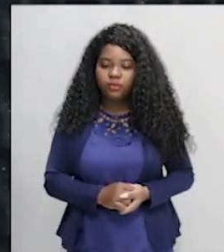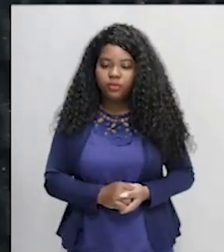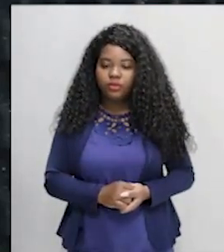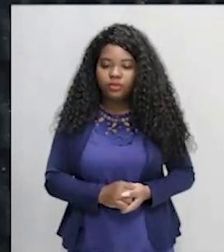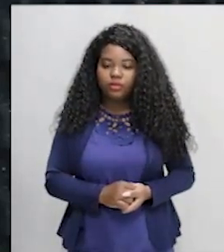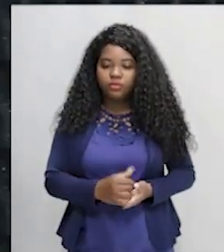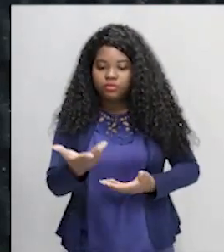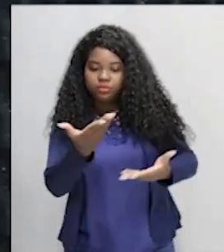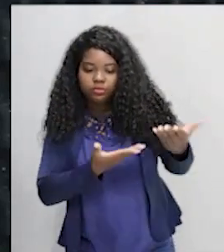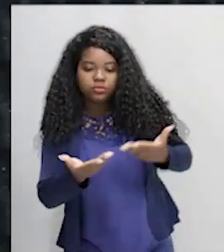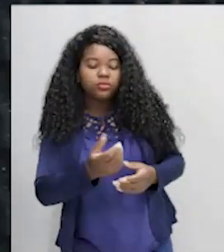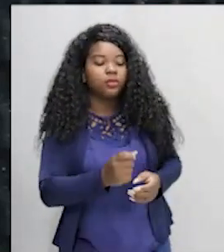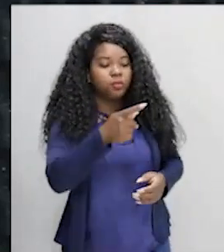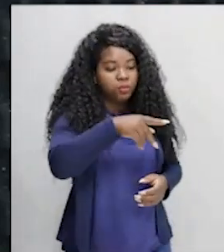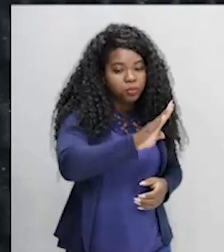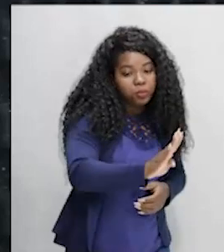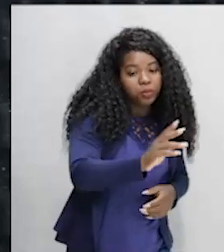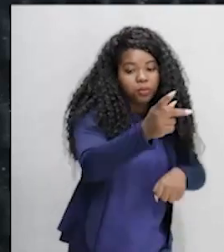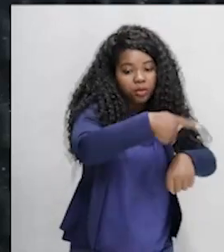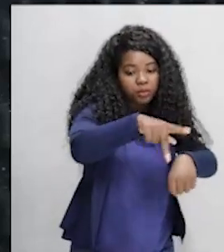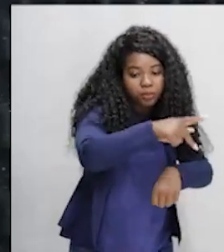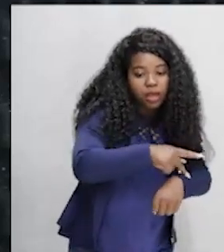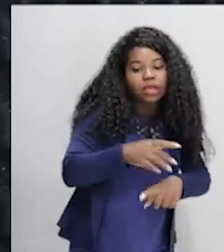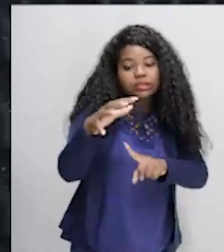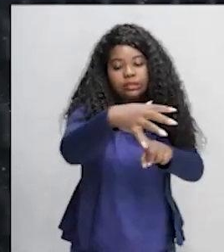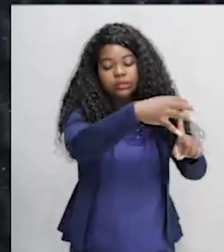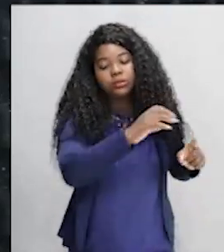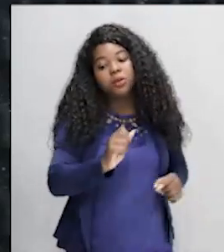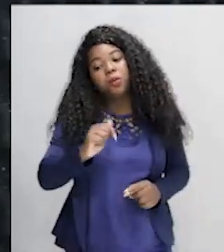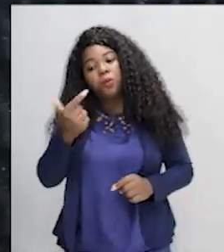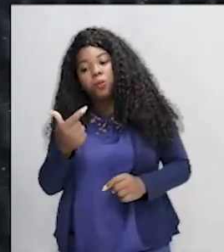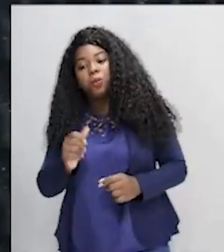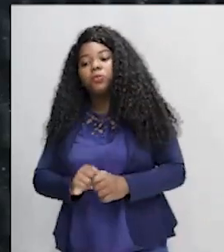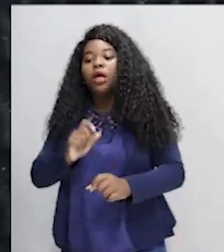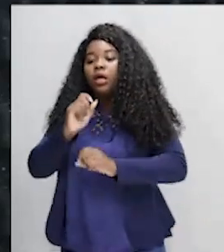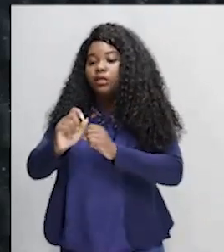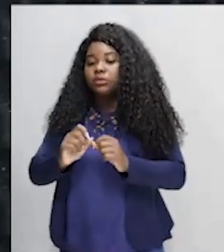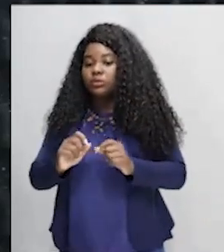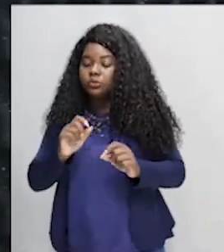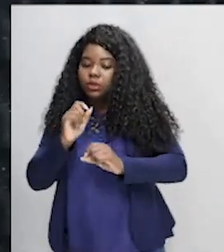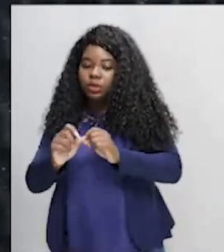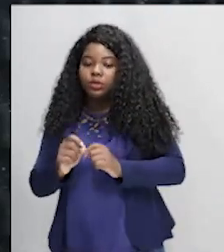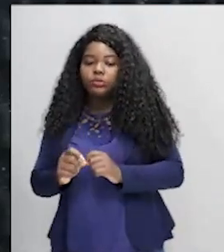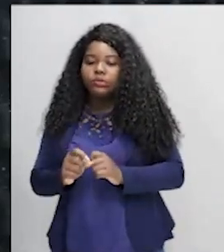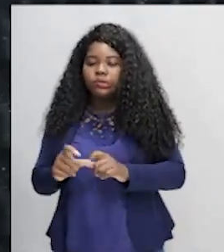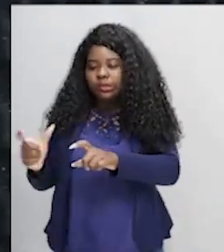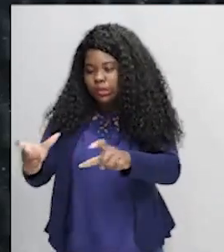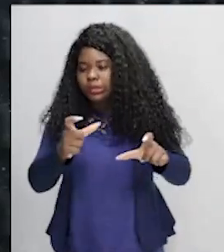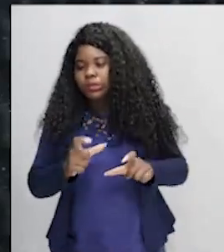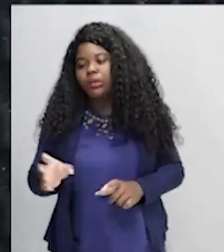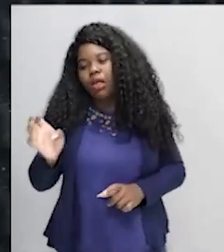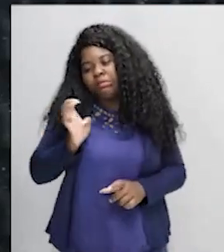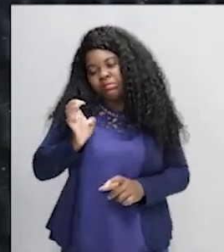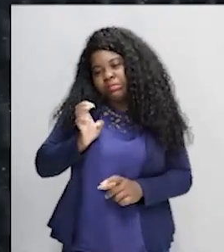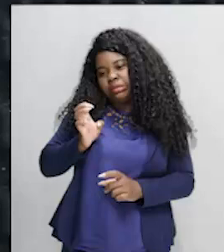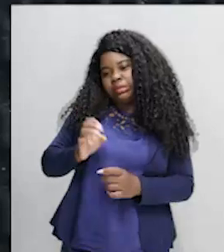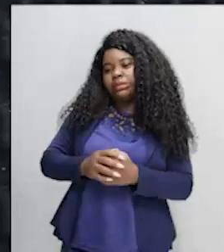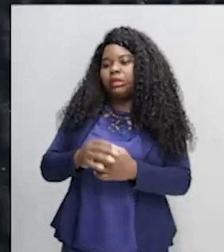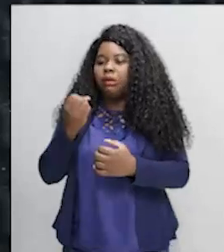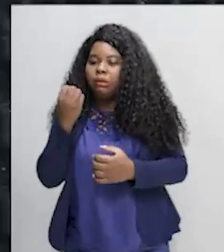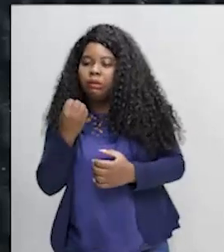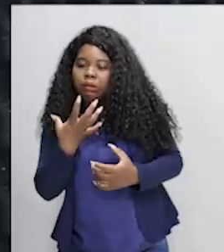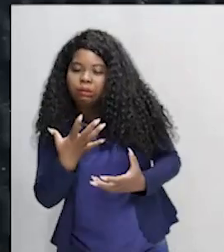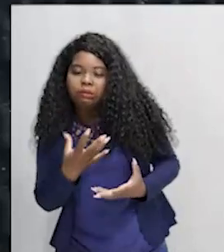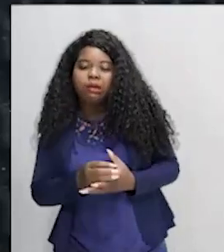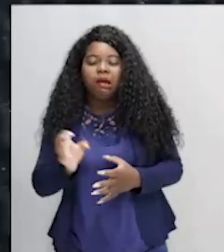compartilhados, ora em locais públicos, praças e feiras, ora em lugares mais sofisticados, palácios, casas de